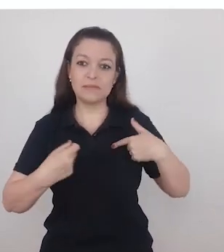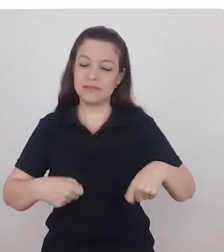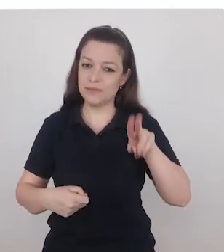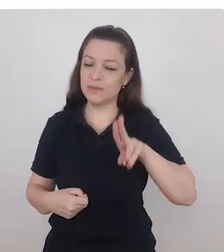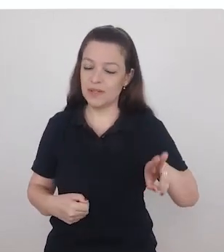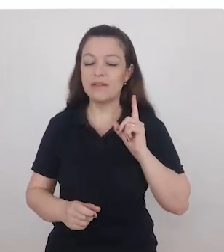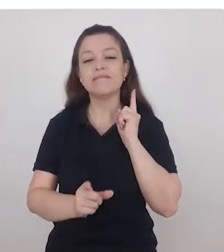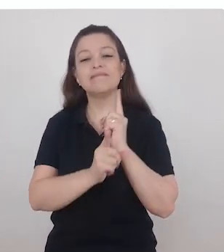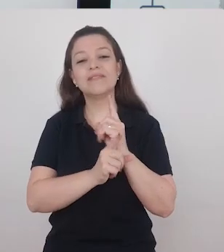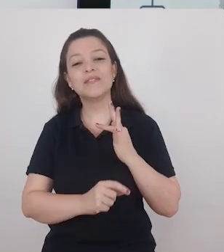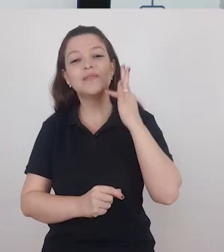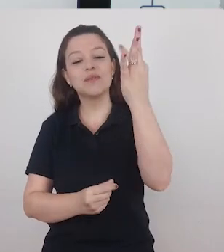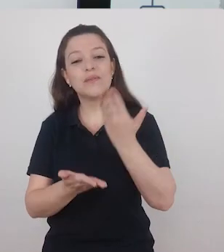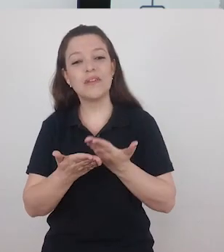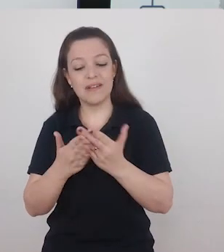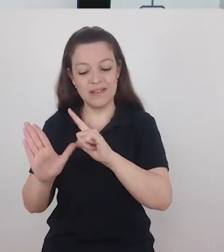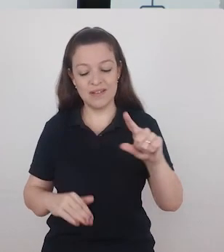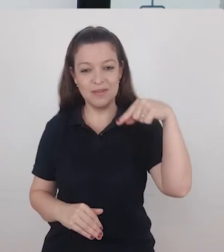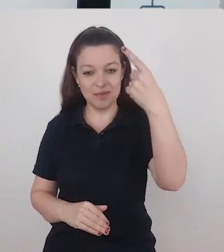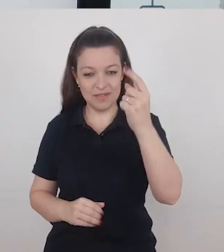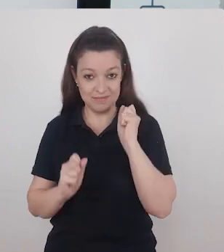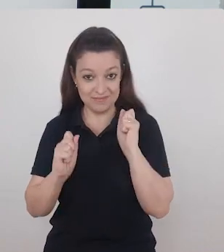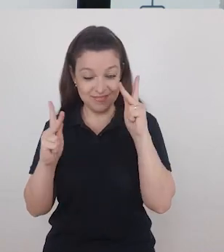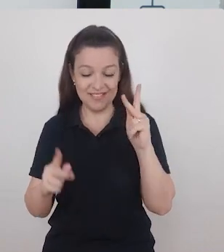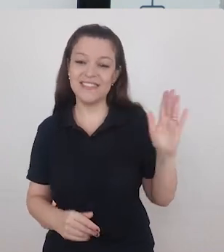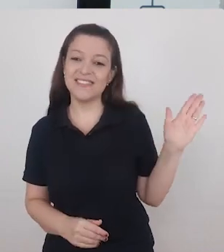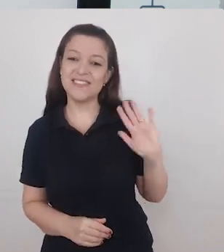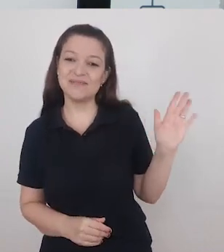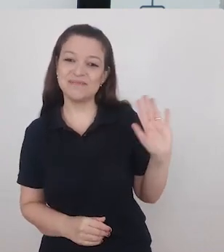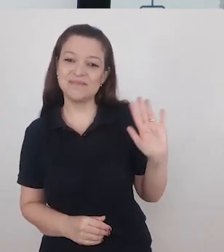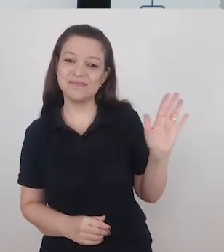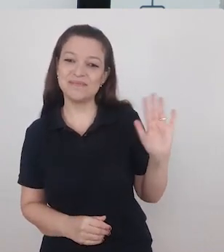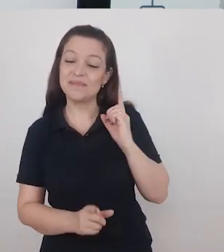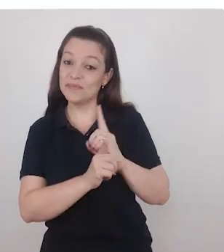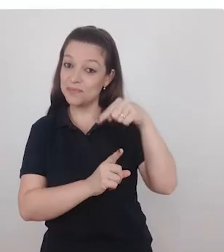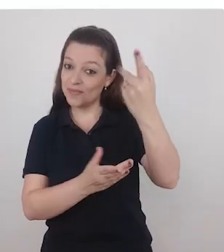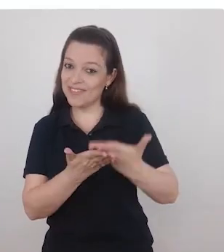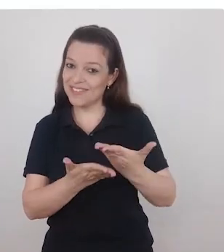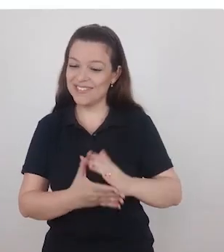próxima semana. Até a próxima aula. Tchau, pessoal. Tchau, tchau. Até a próxima aula.